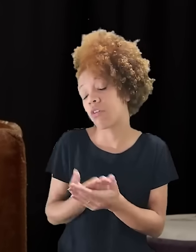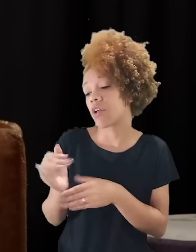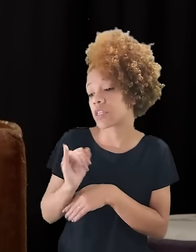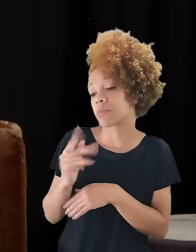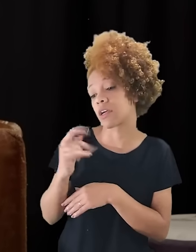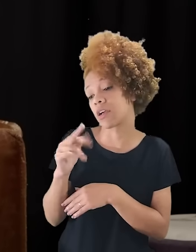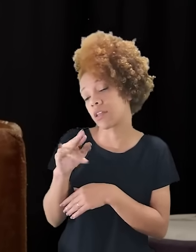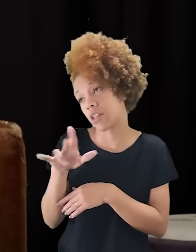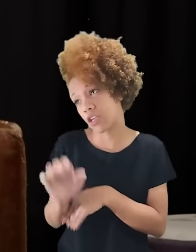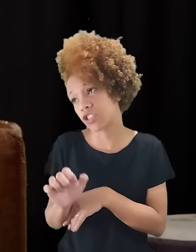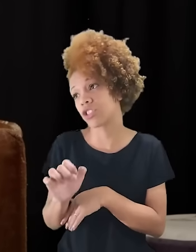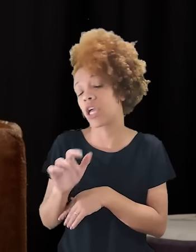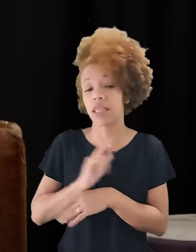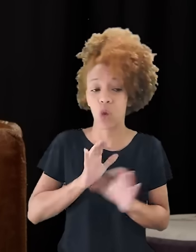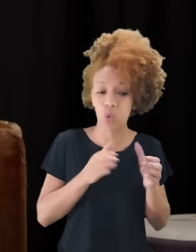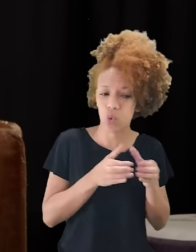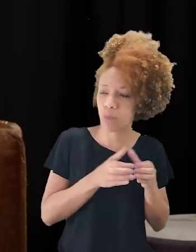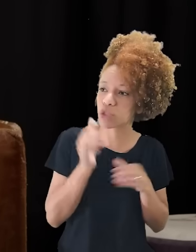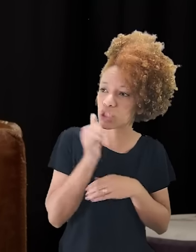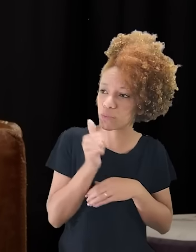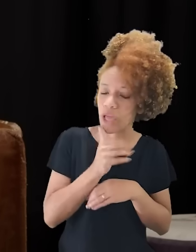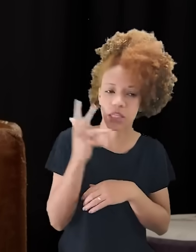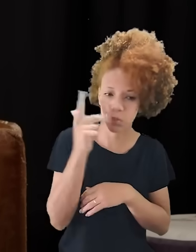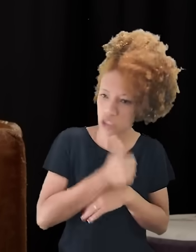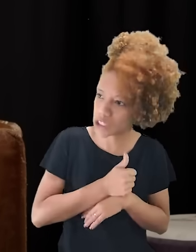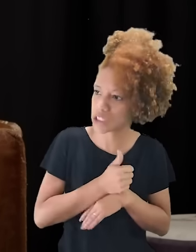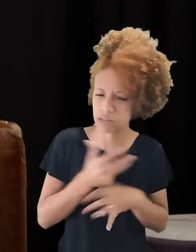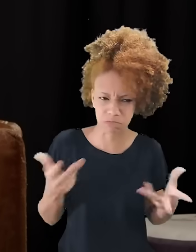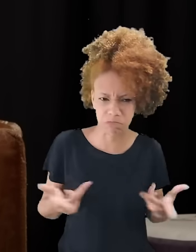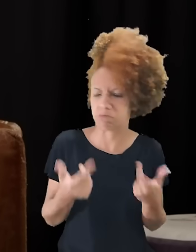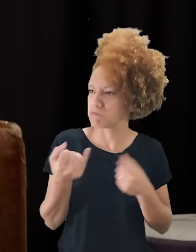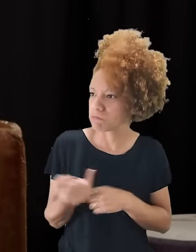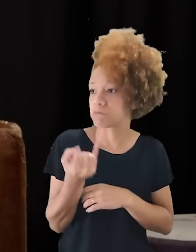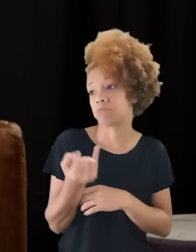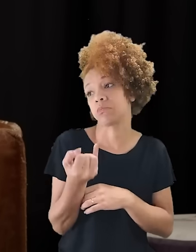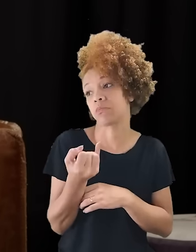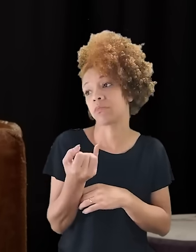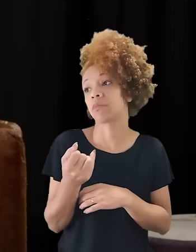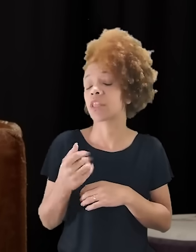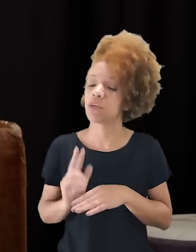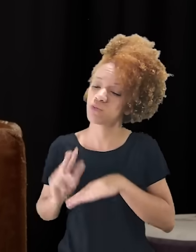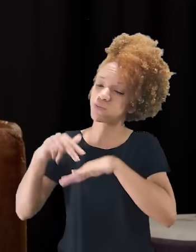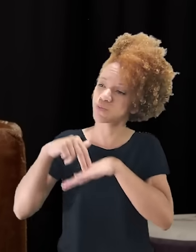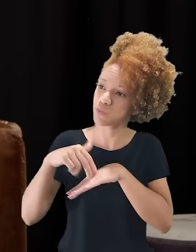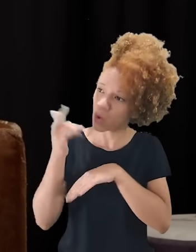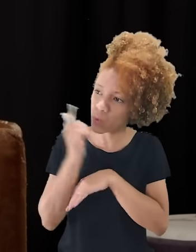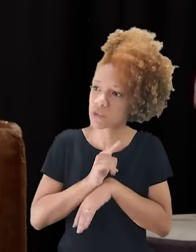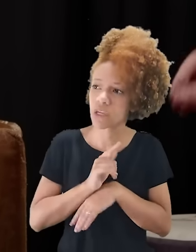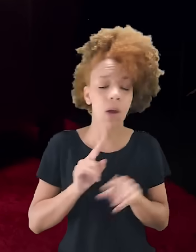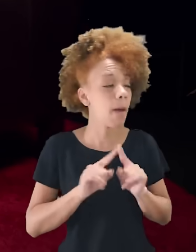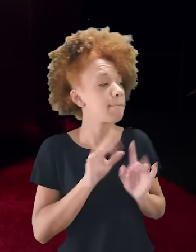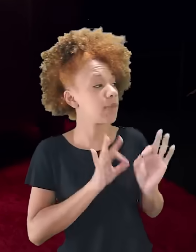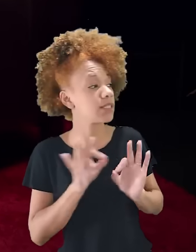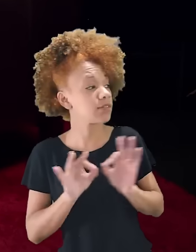kardashians por serem um time de mulheres muito bonitas grandiosas elas tomaram esse poder el elas conseguiram esse